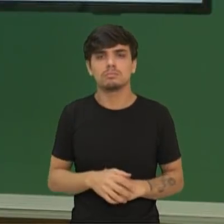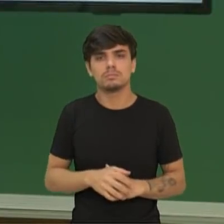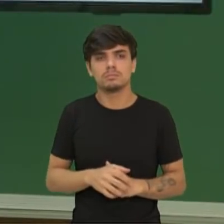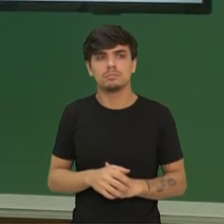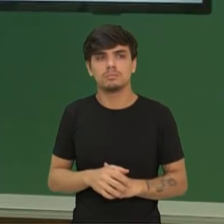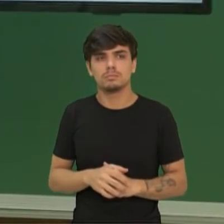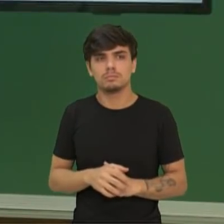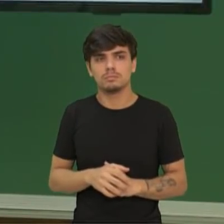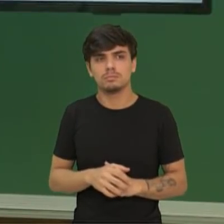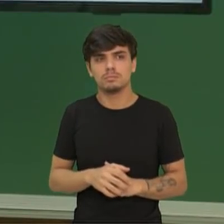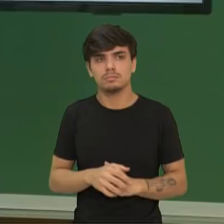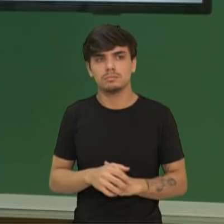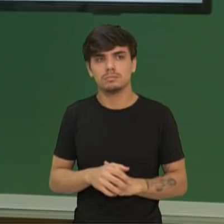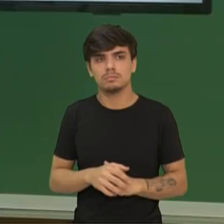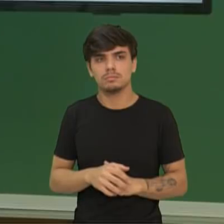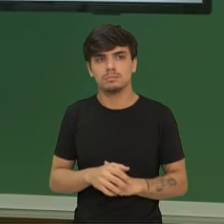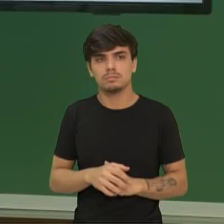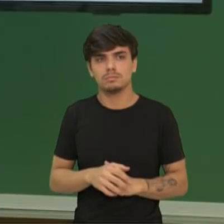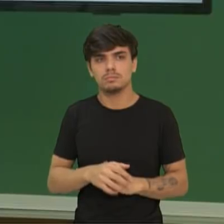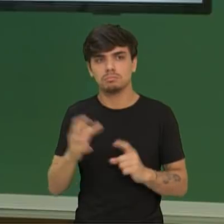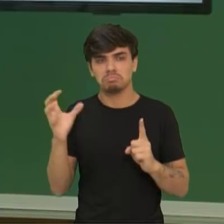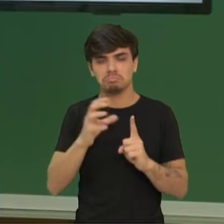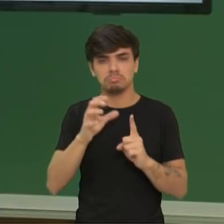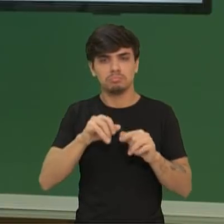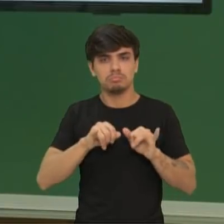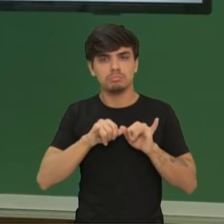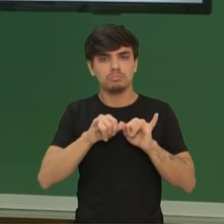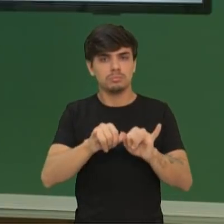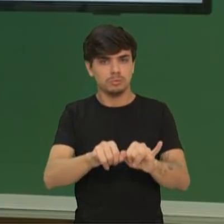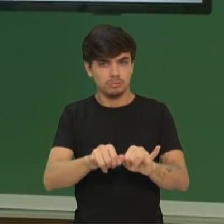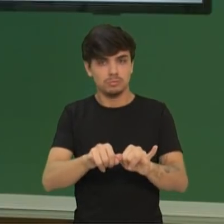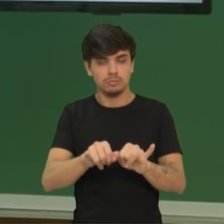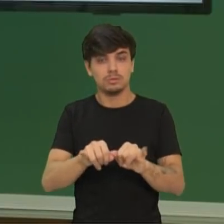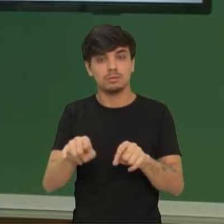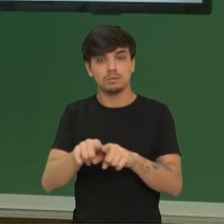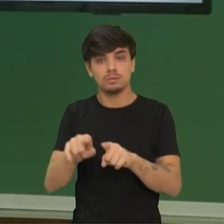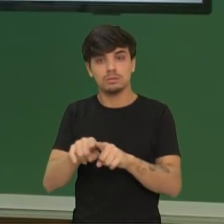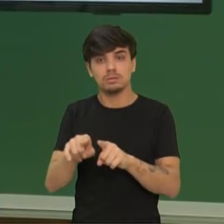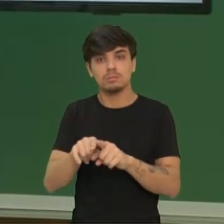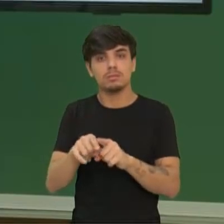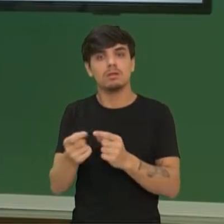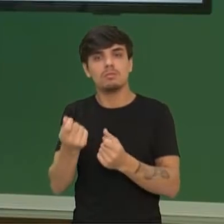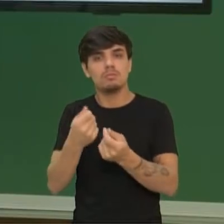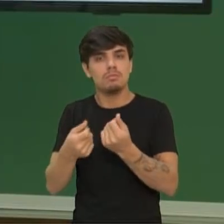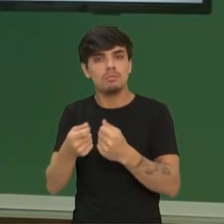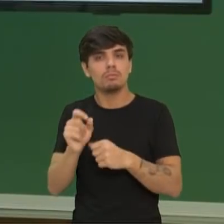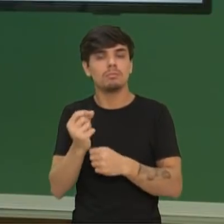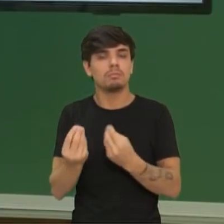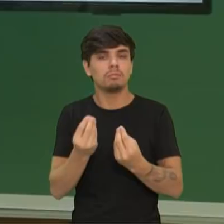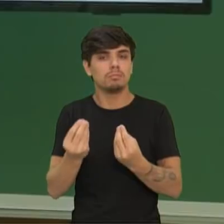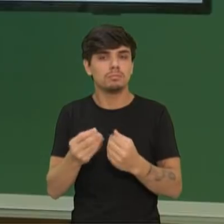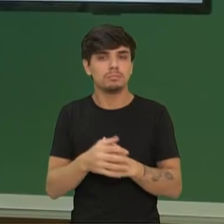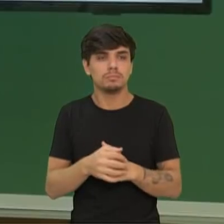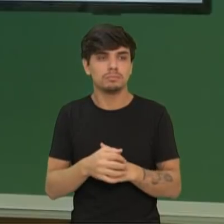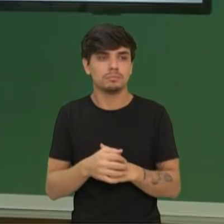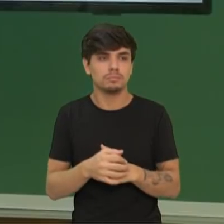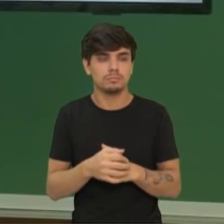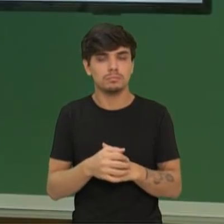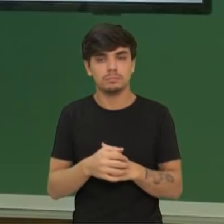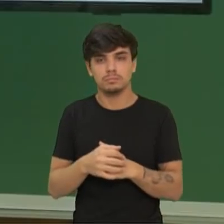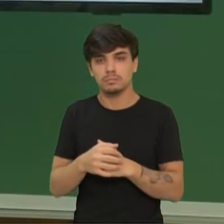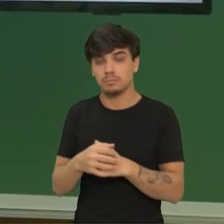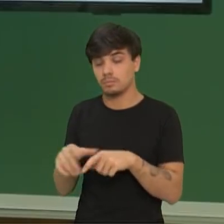a manufatura nacional. Produto, tá, galerinha? Protegendo-os da concorrência estrangeira, dos